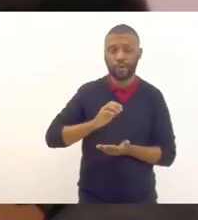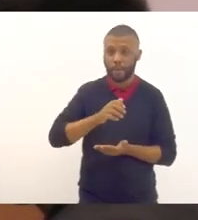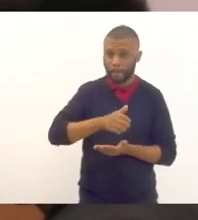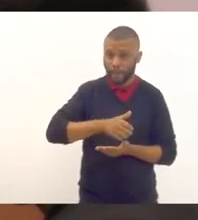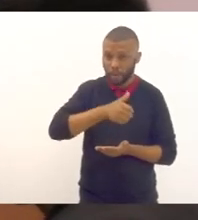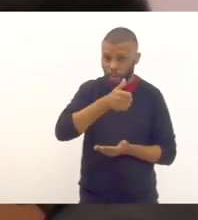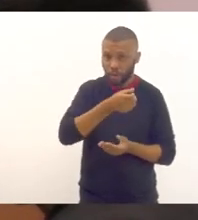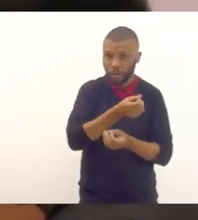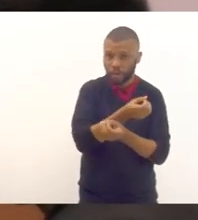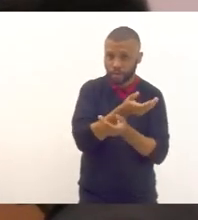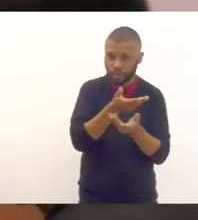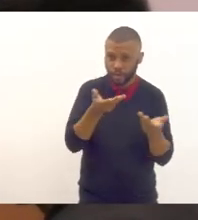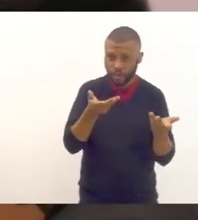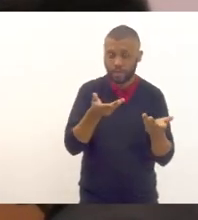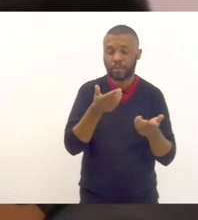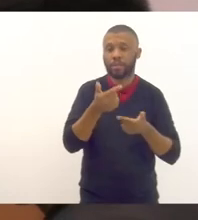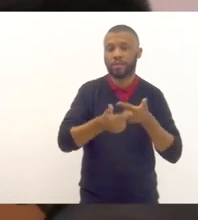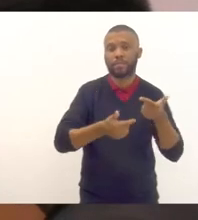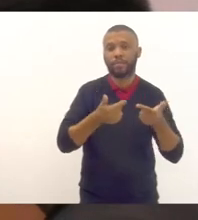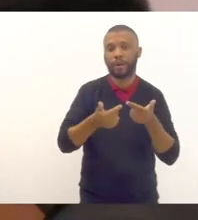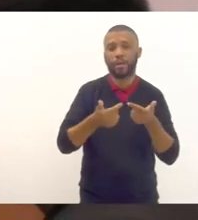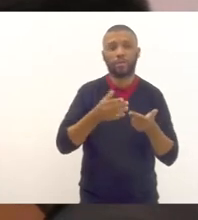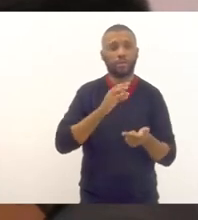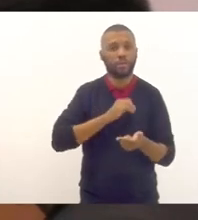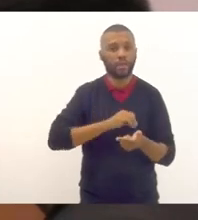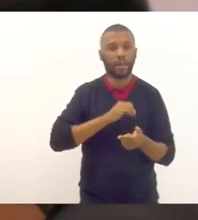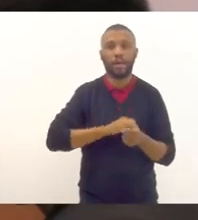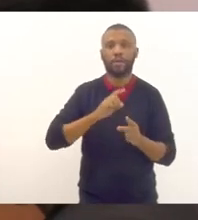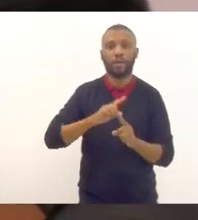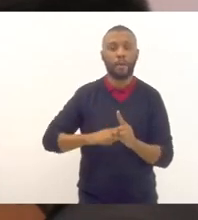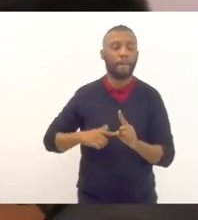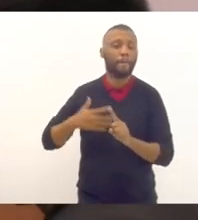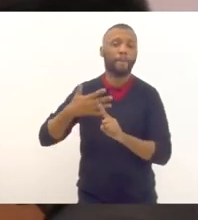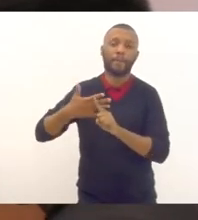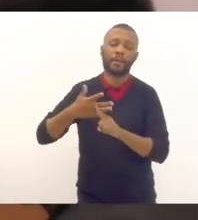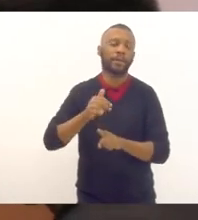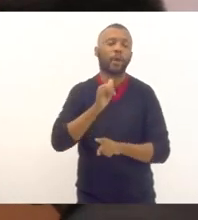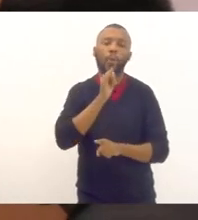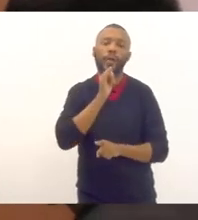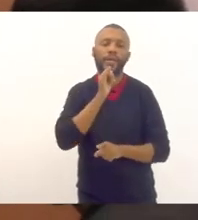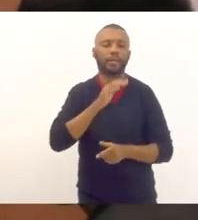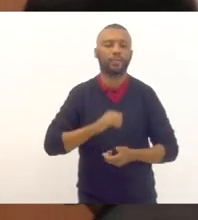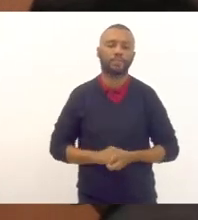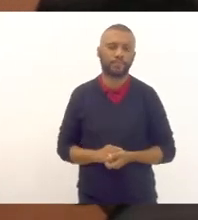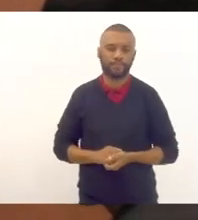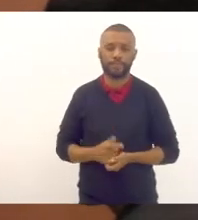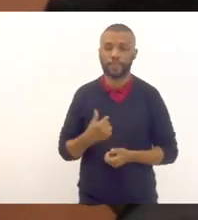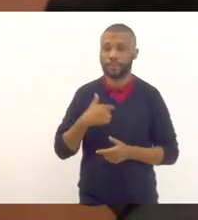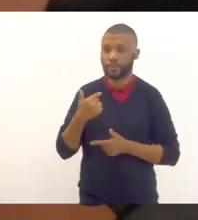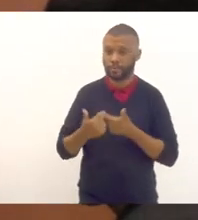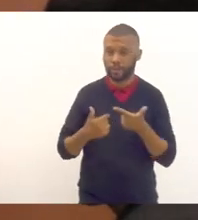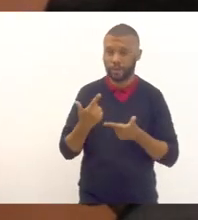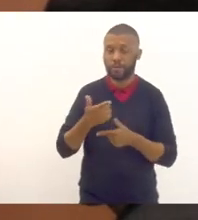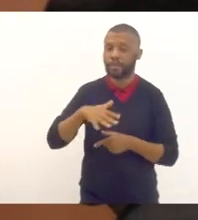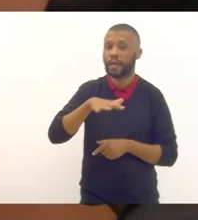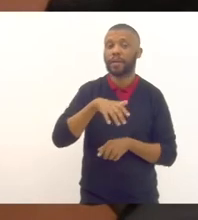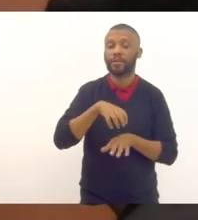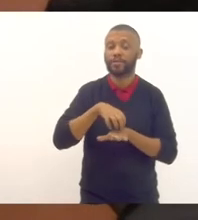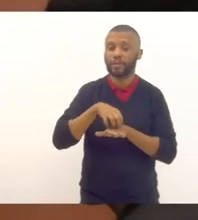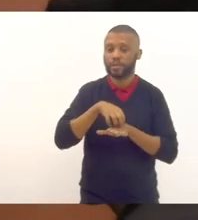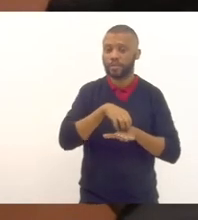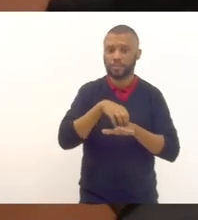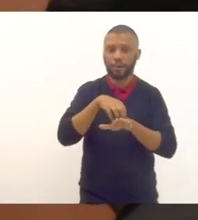a oferta de emprego, o salário aumenta para todo mundo. Na minha empresa, vou dar um exemplo. Trabalho com transporte.